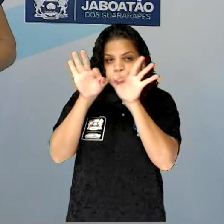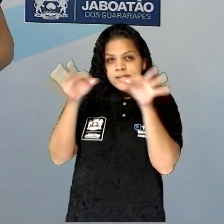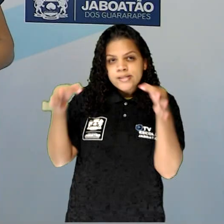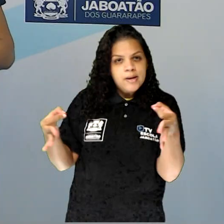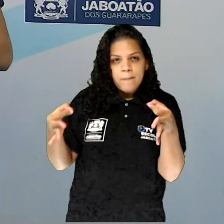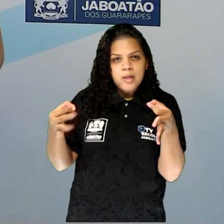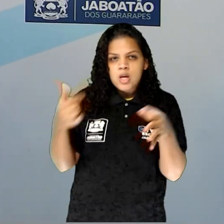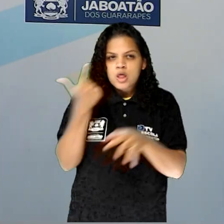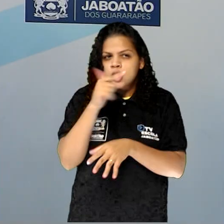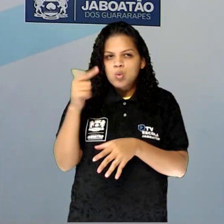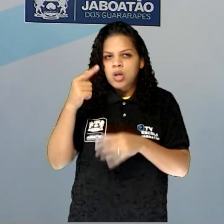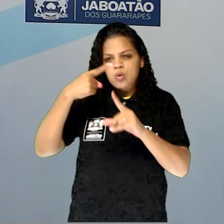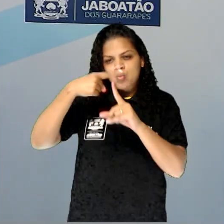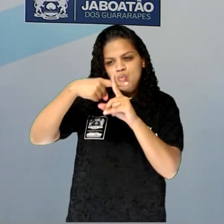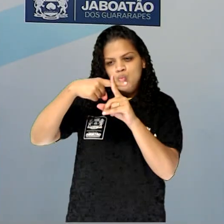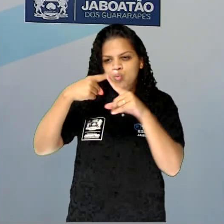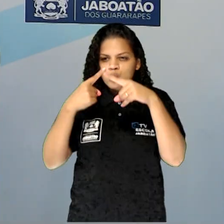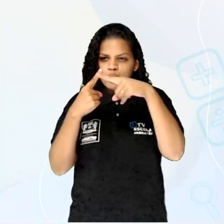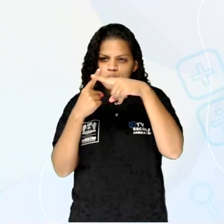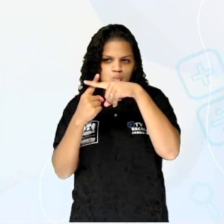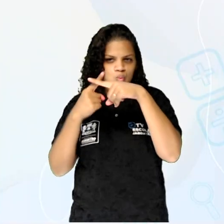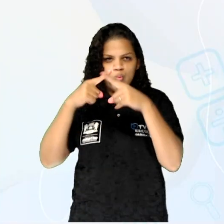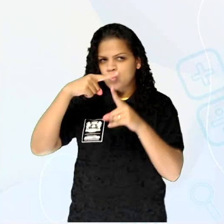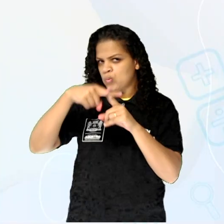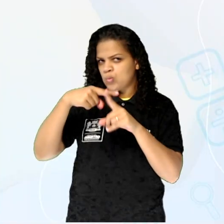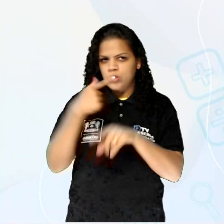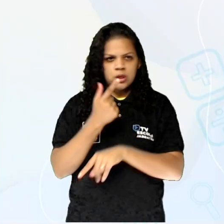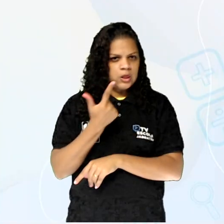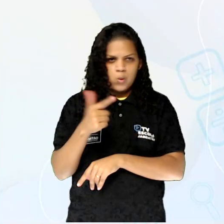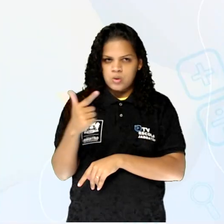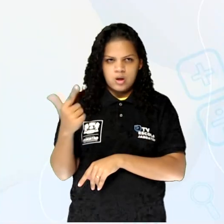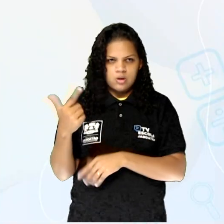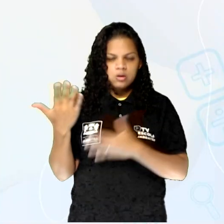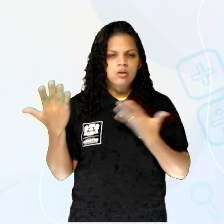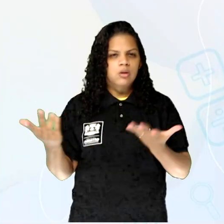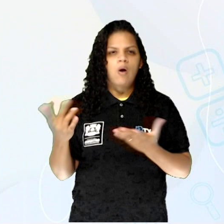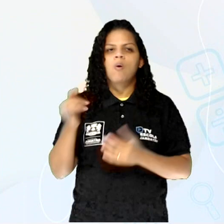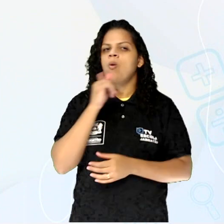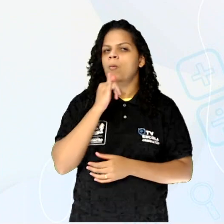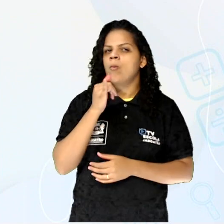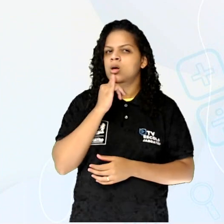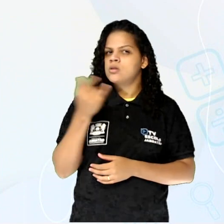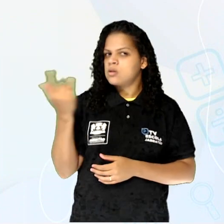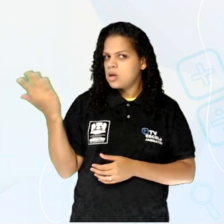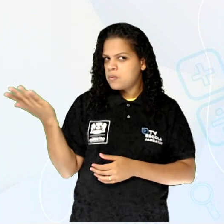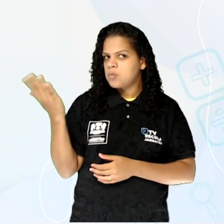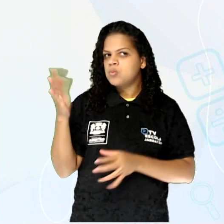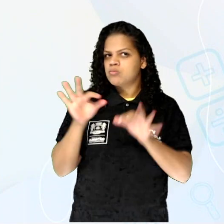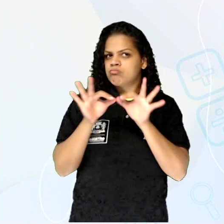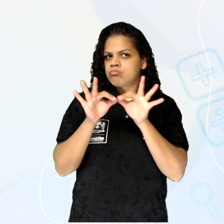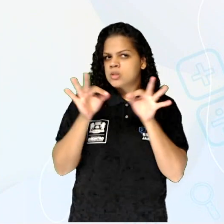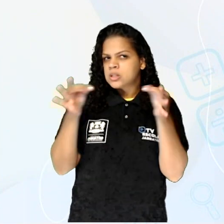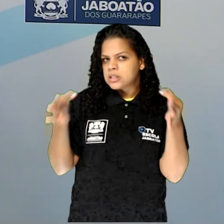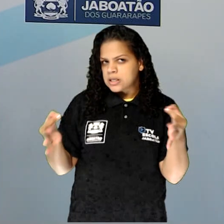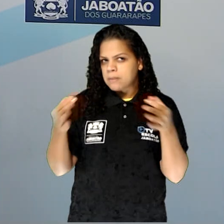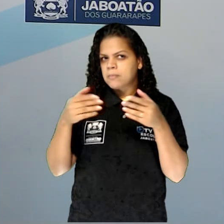tem cruzamento Olha só nós temos aqui um exemplo de linha aberta simples